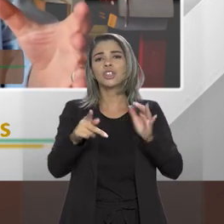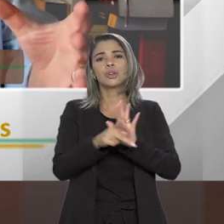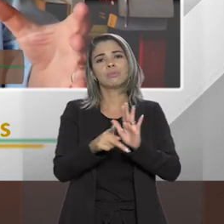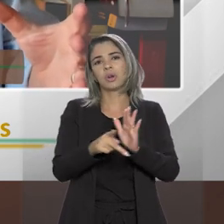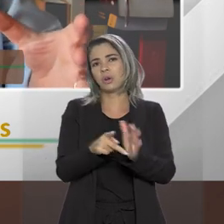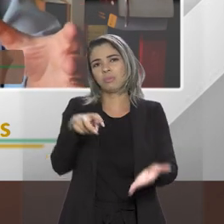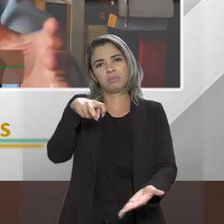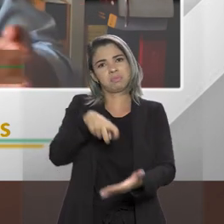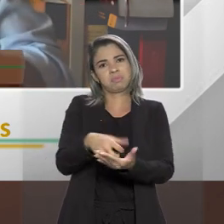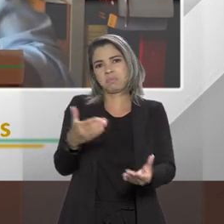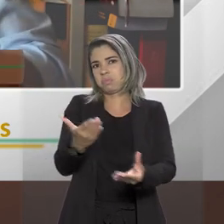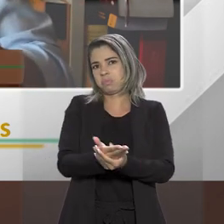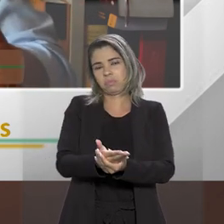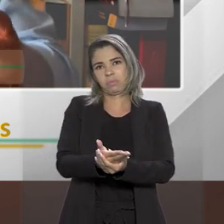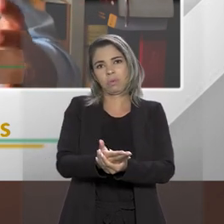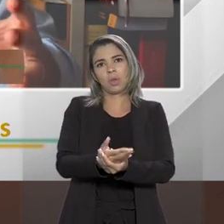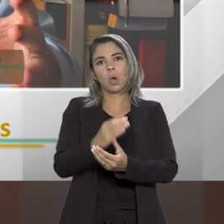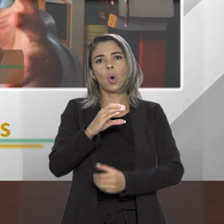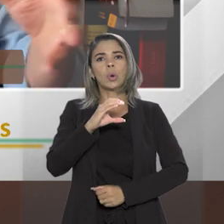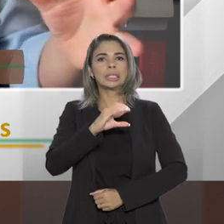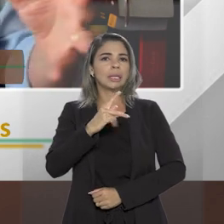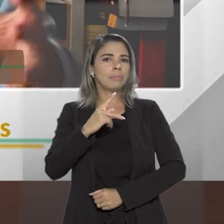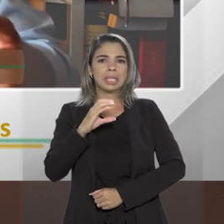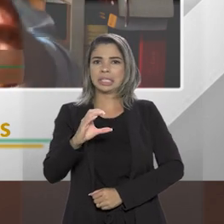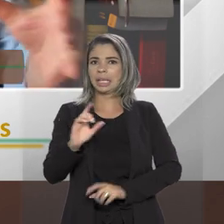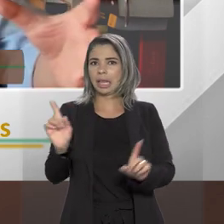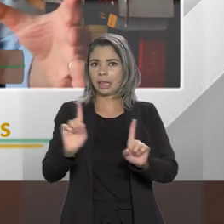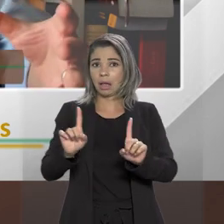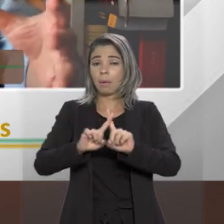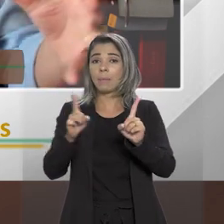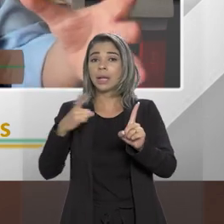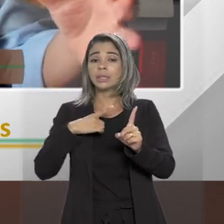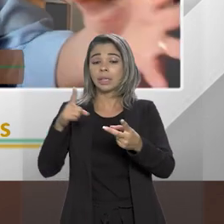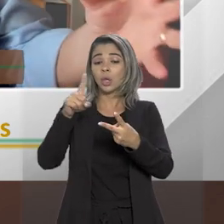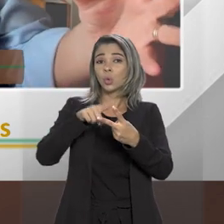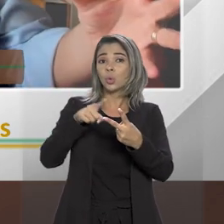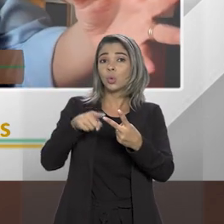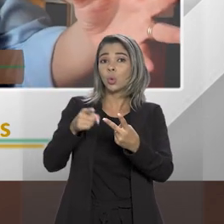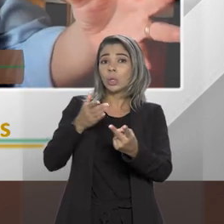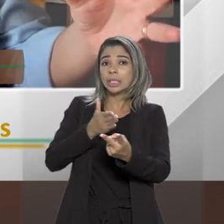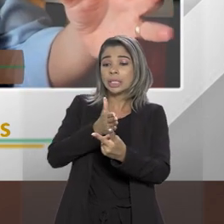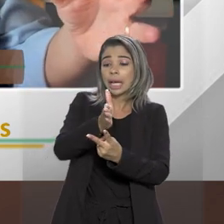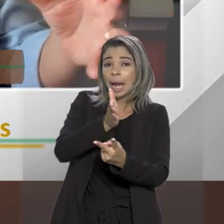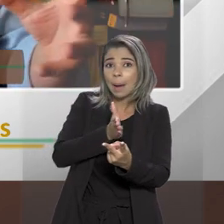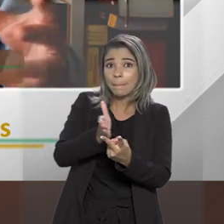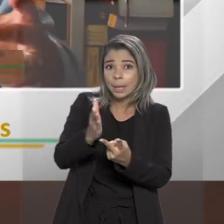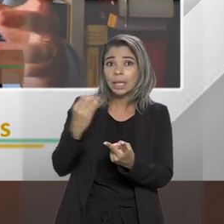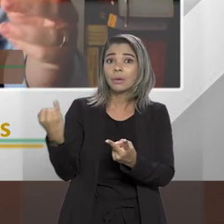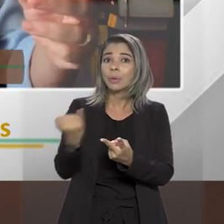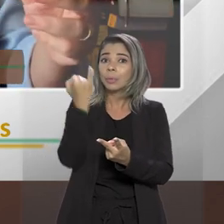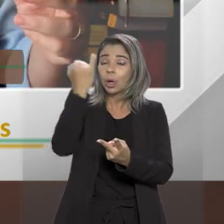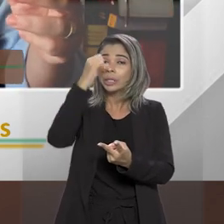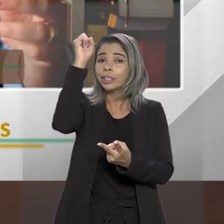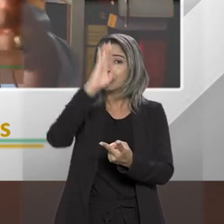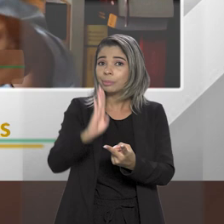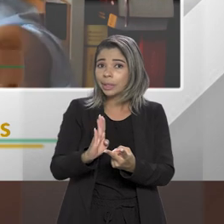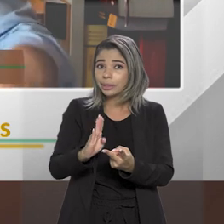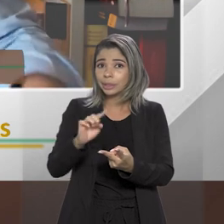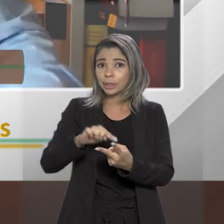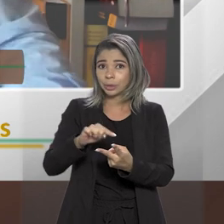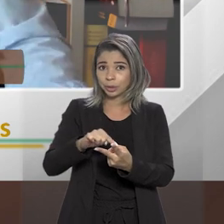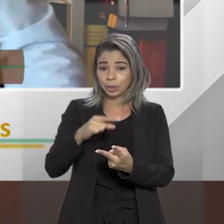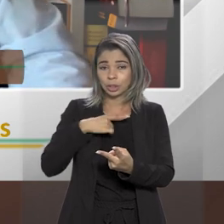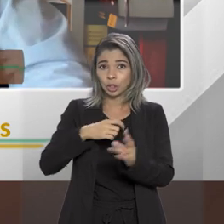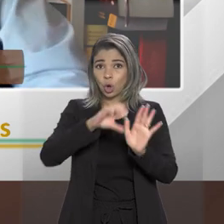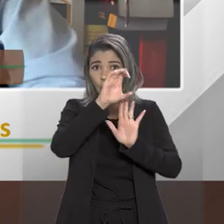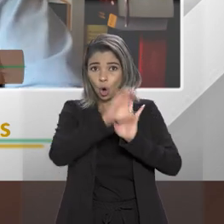civil, mas são artigos que regulam duas importantes portas do sistema de justiça no Brasil. Veja que esse código é o